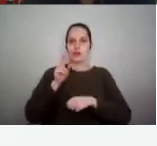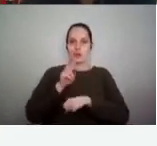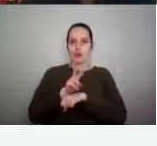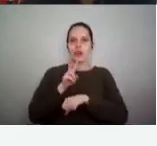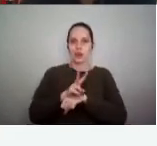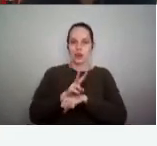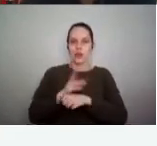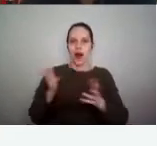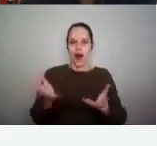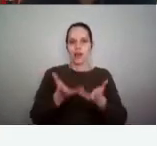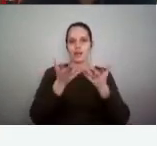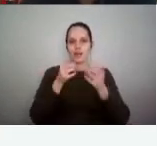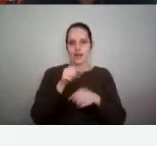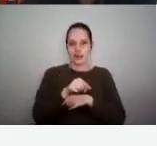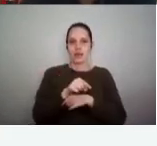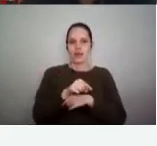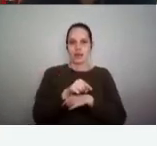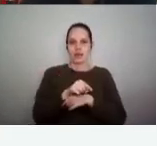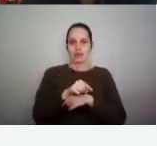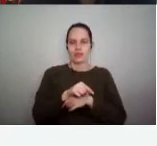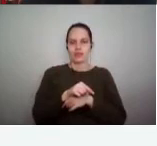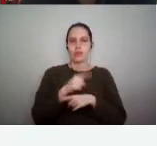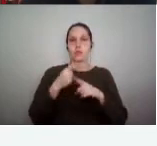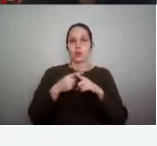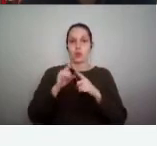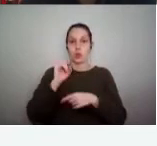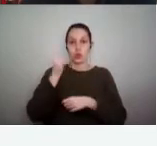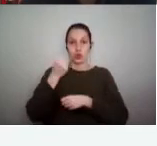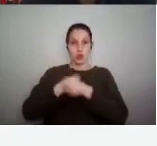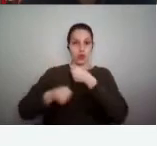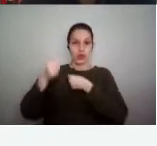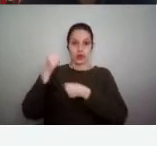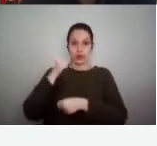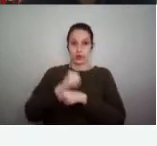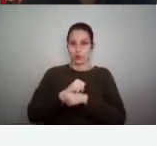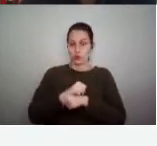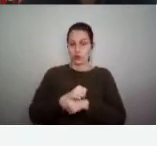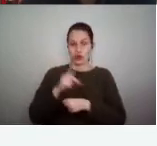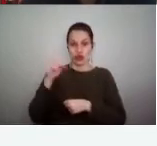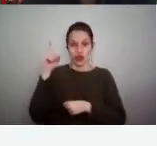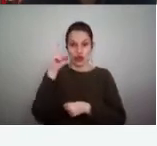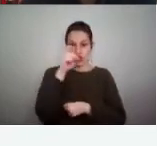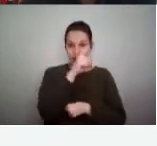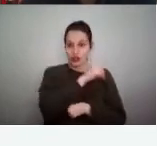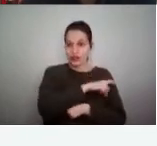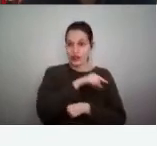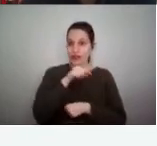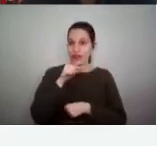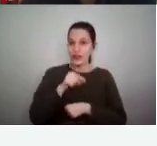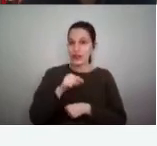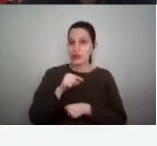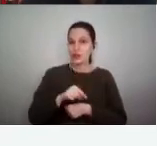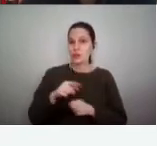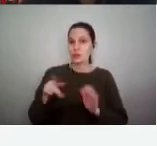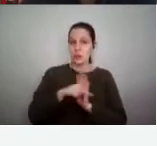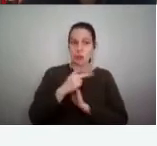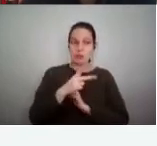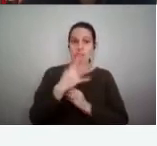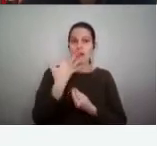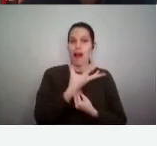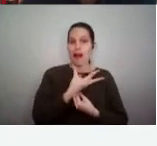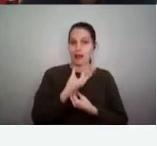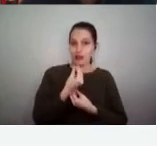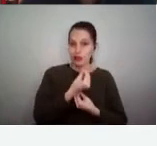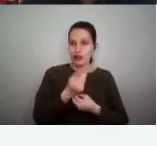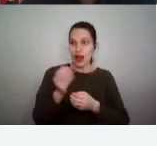o último ano tem sido um ano duríssimo para os artistas, né? Muitos amigos artistas desempregados, passando dificuldades, porque